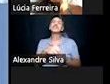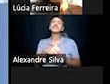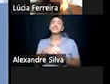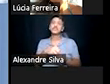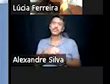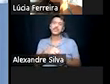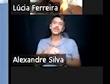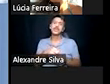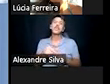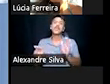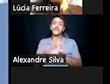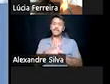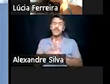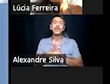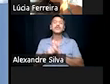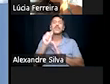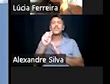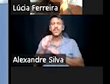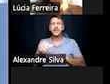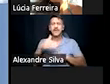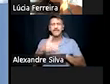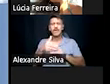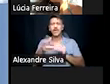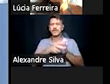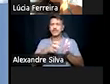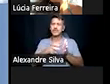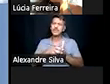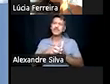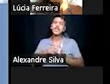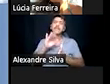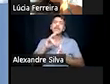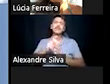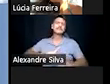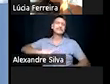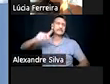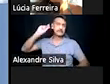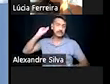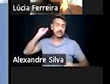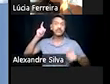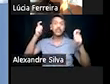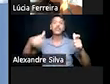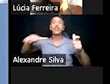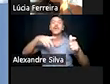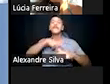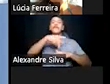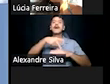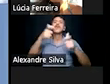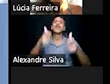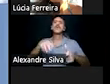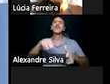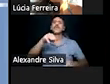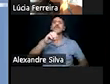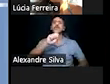os fósseis de milhões de anos do país dele, chamado Mossoró. E graças ao professor